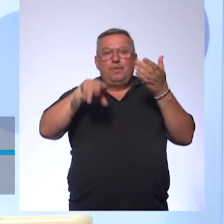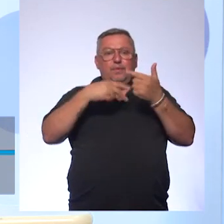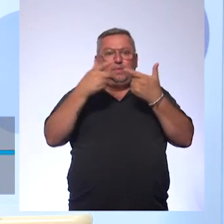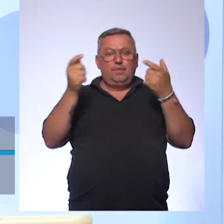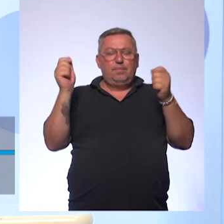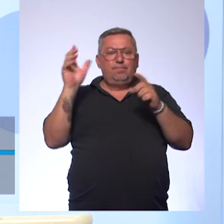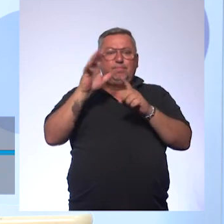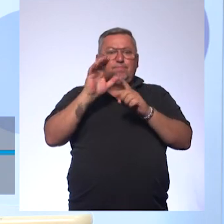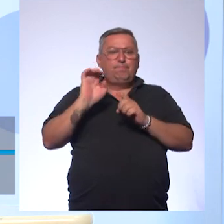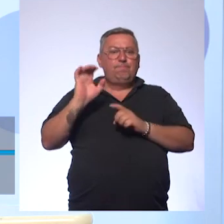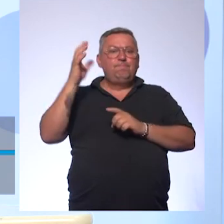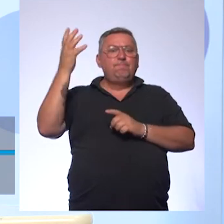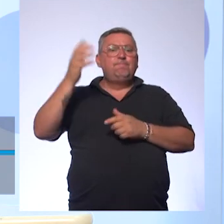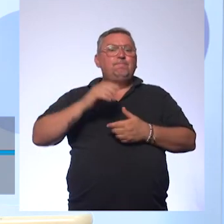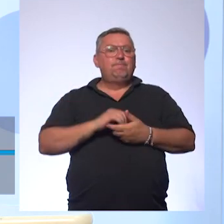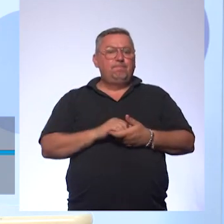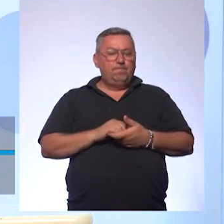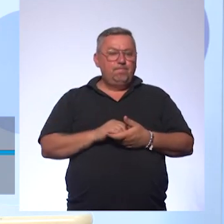evapotranspiração, né?